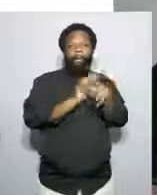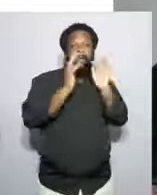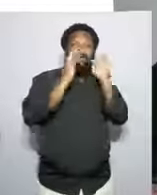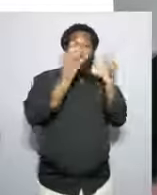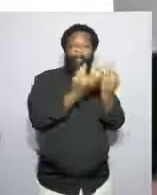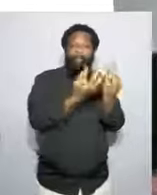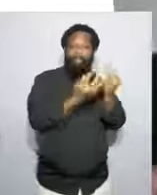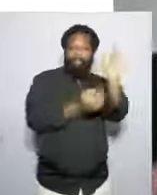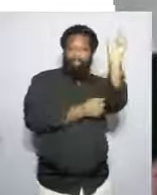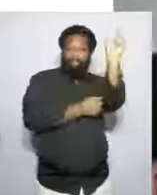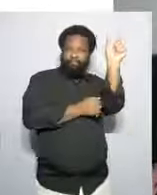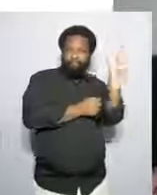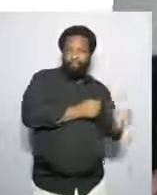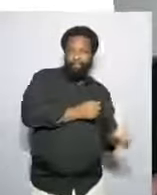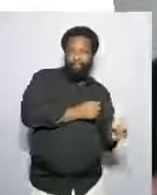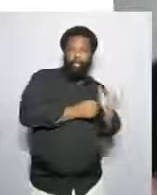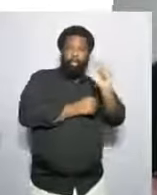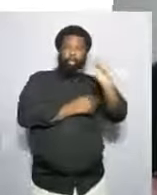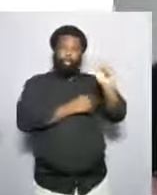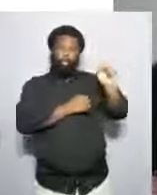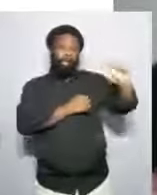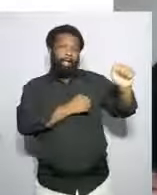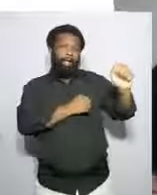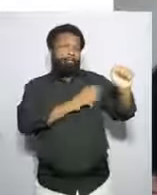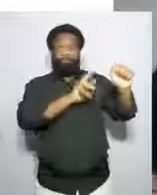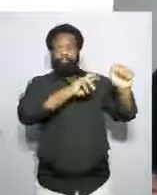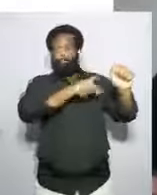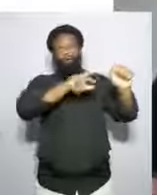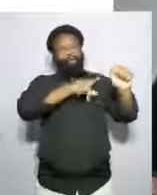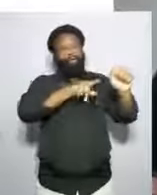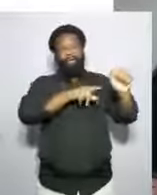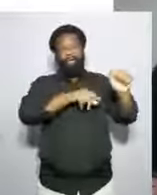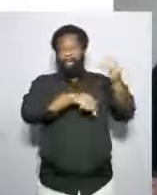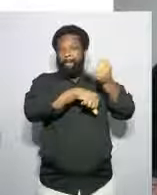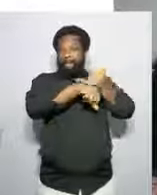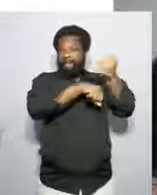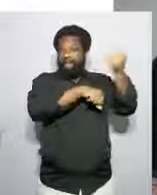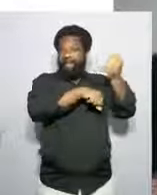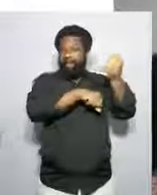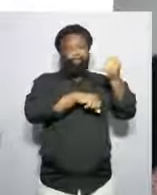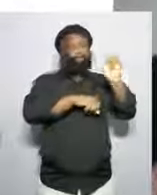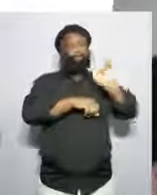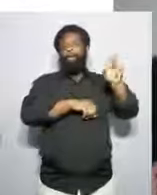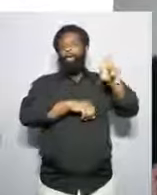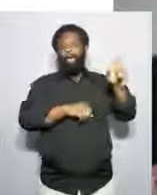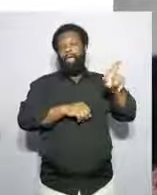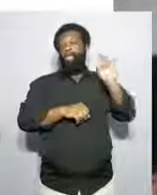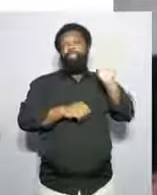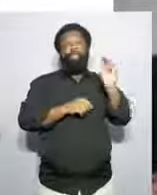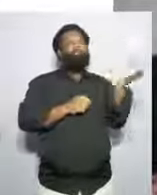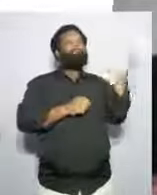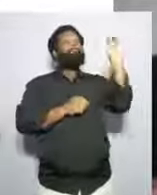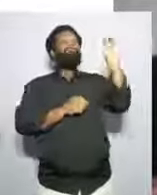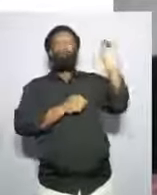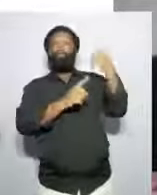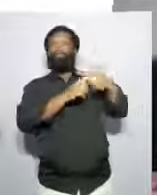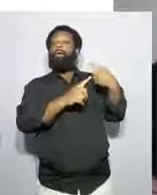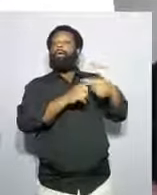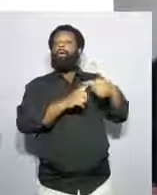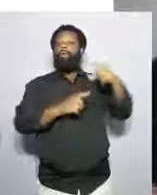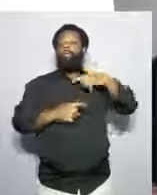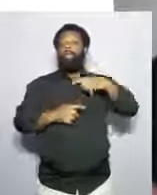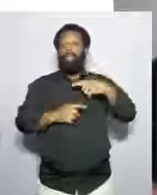família 1A, ou seja, ele não é um metal alcalino, tudo bem? Ele só está localizado aqui porque